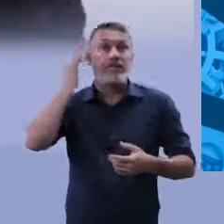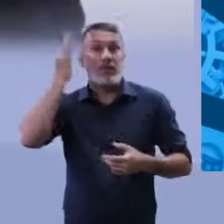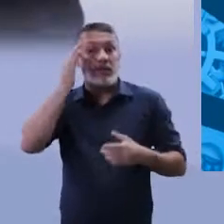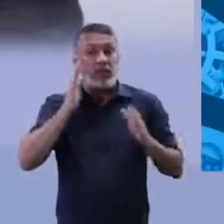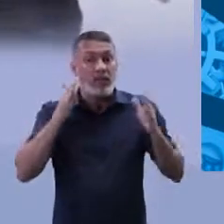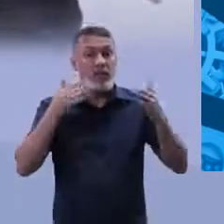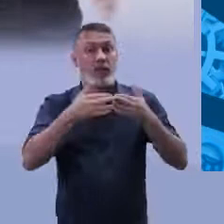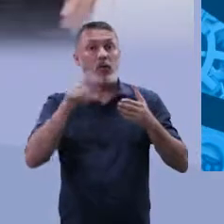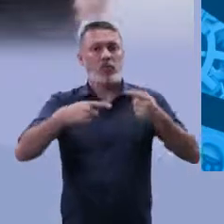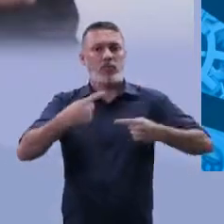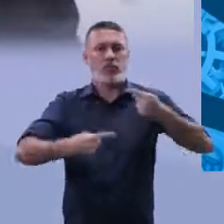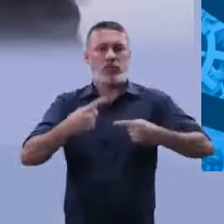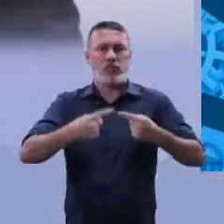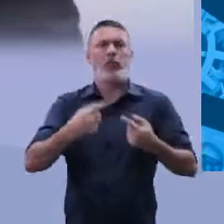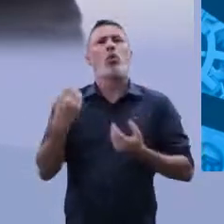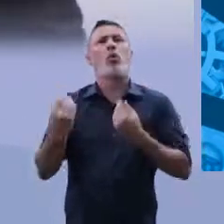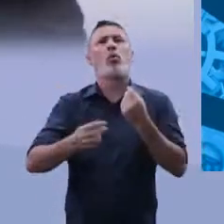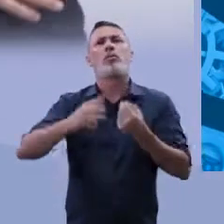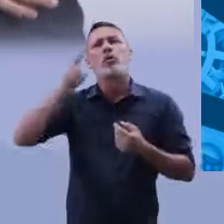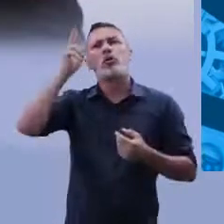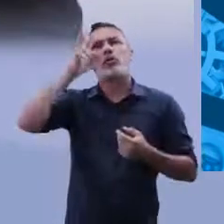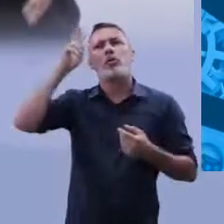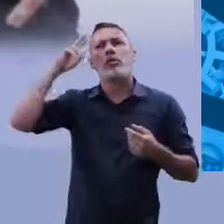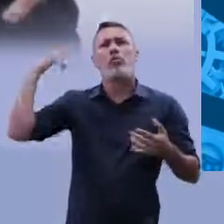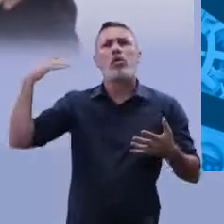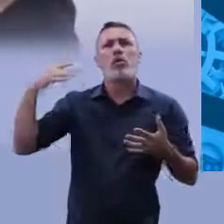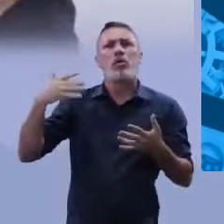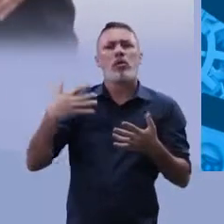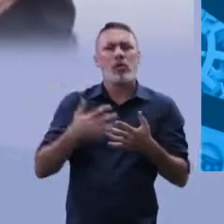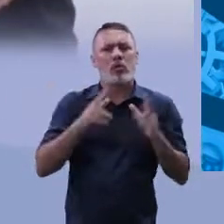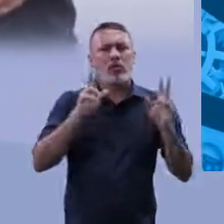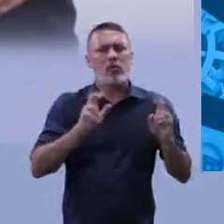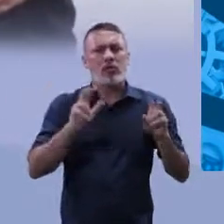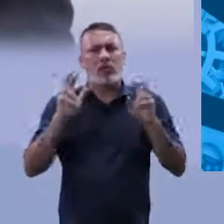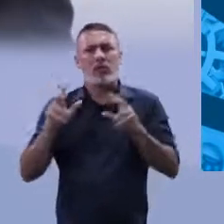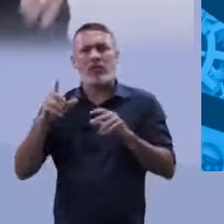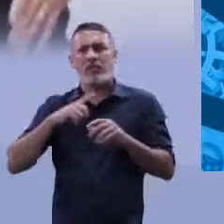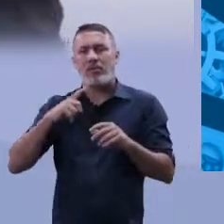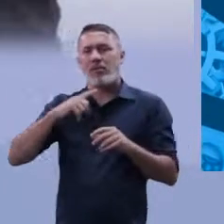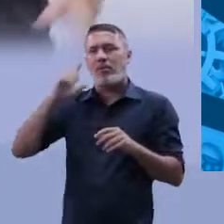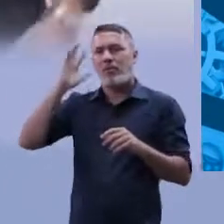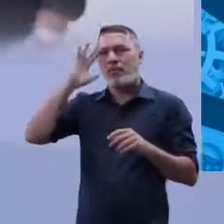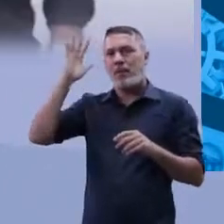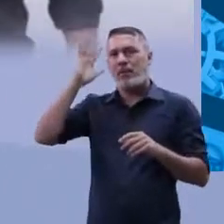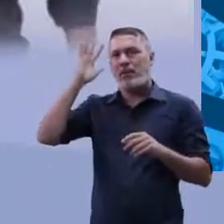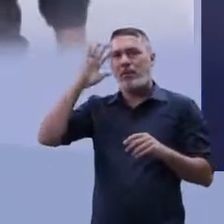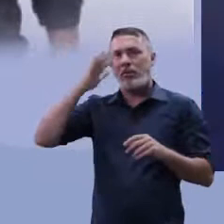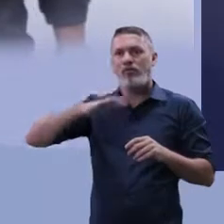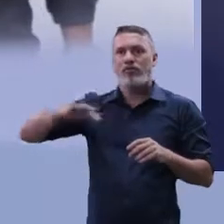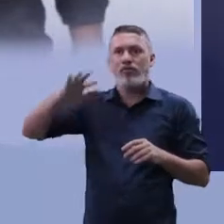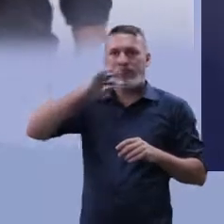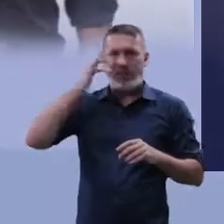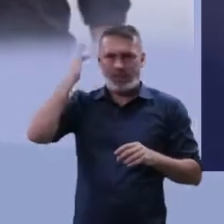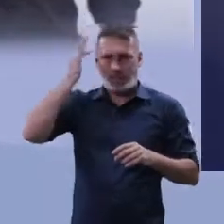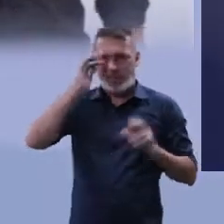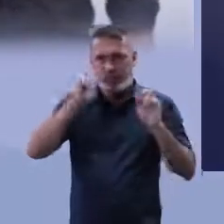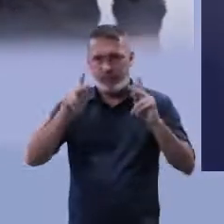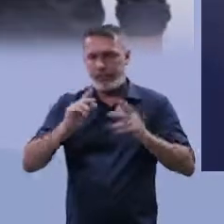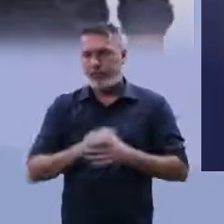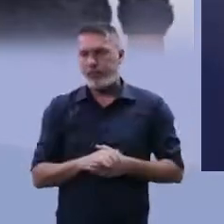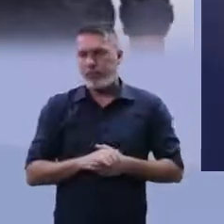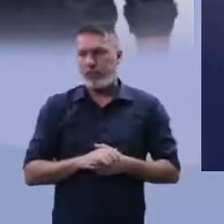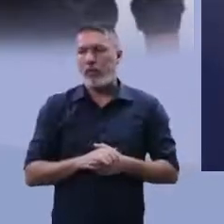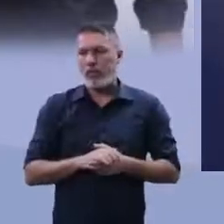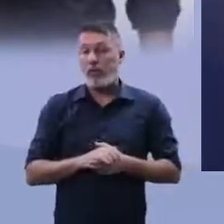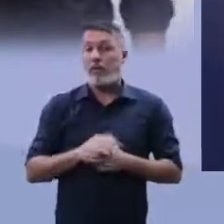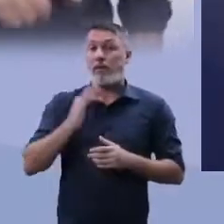do ponto de vista da política, como que ao longo da história foi trabalhado esse tema entre os grandes pensadores, ok? Então,